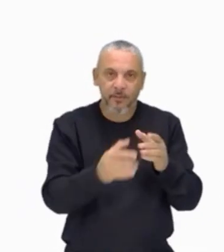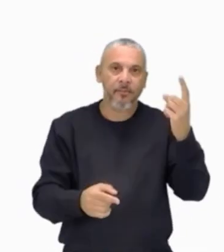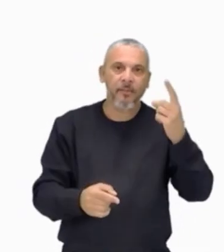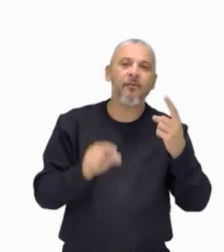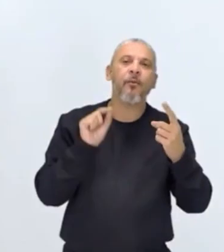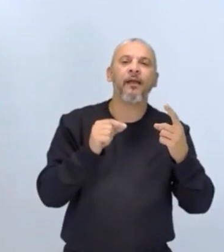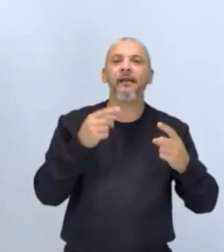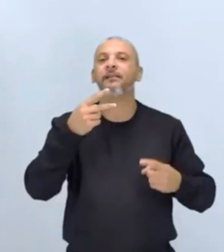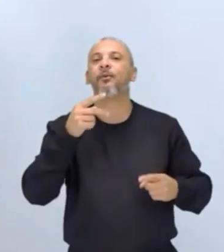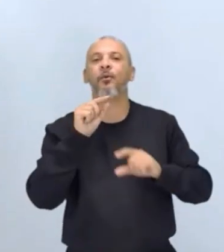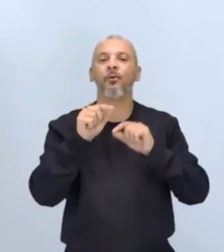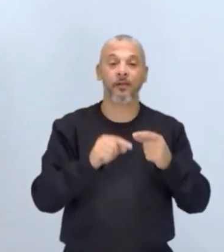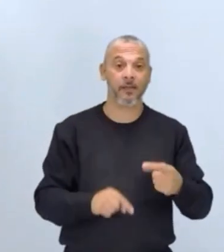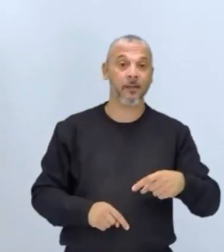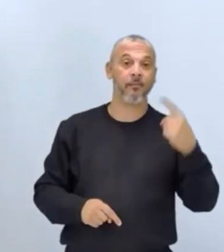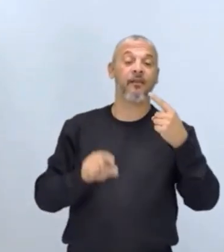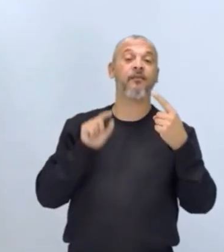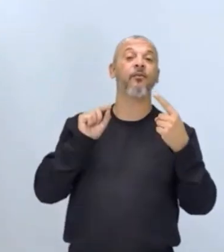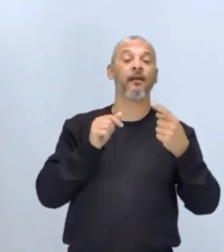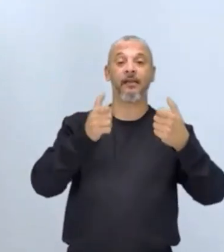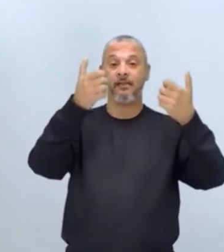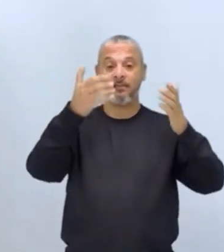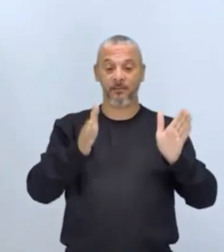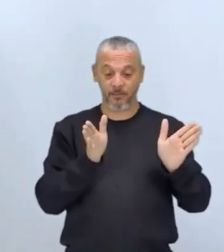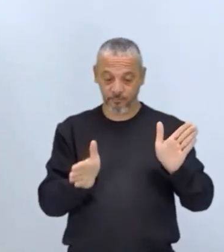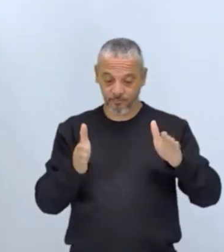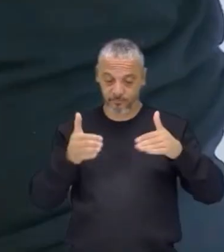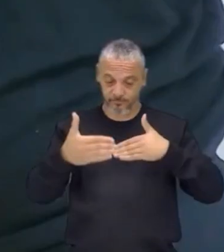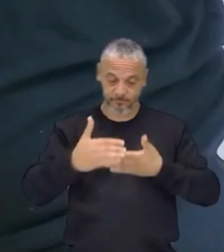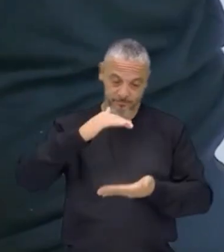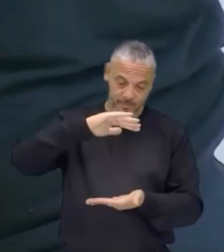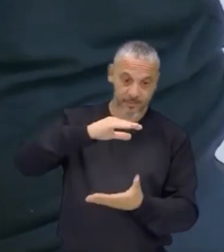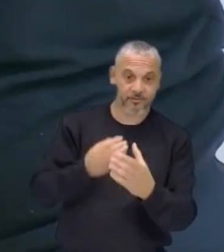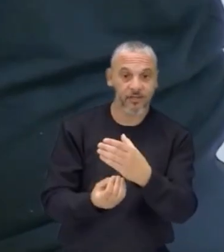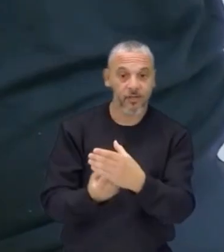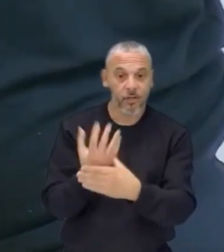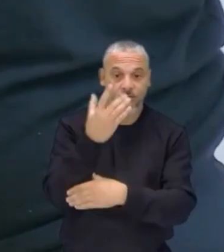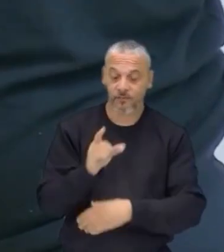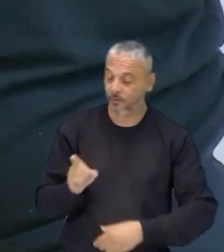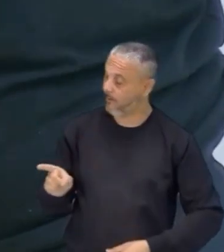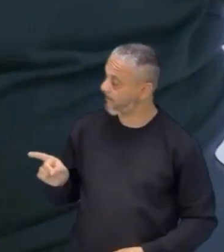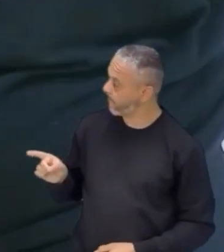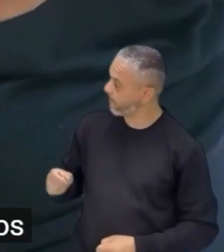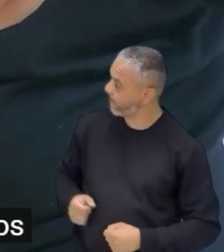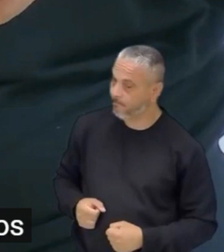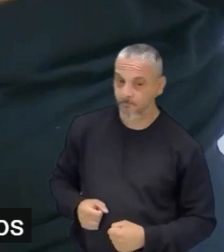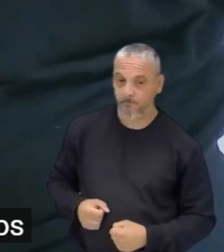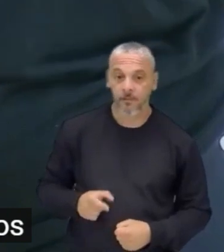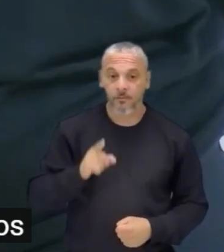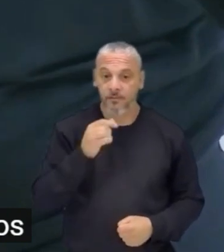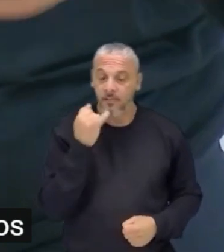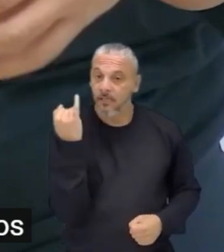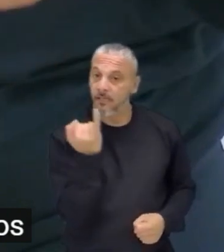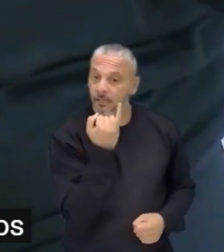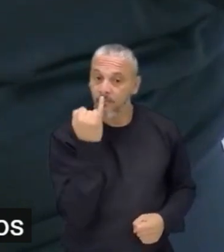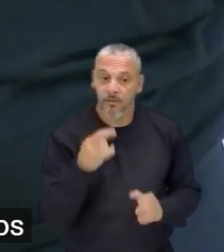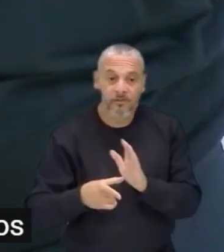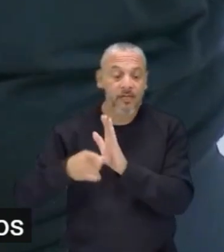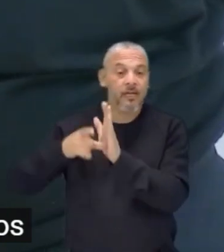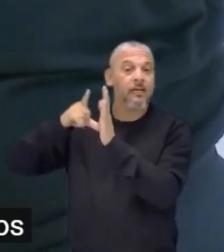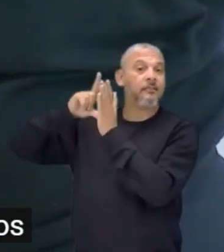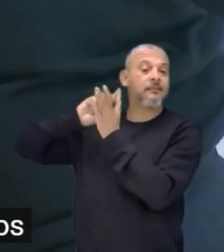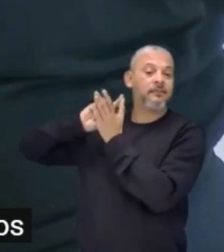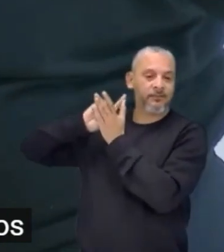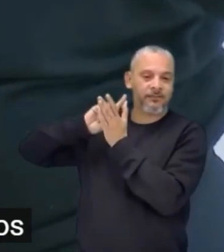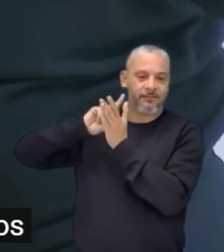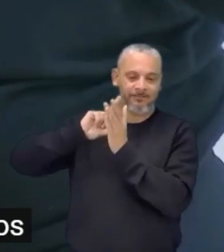que nós vamos fazer primeiro? A primeira parte da aula vai construir a parte da caixa. Então, aqui é interessante que você faça